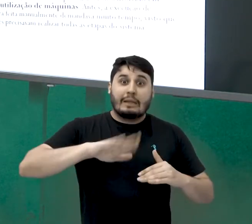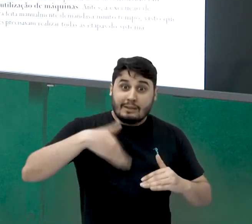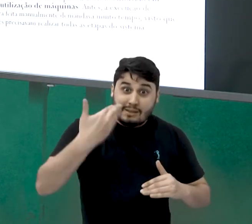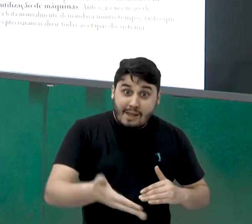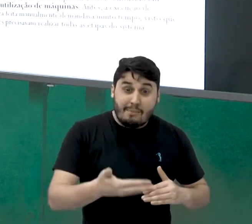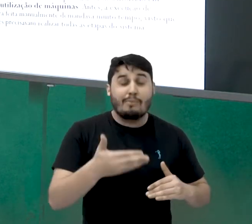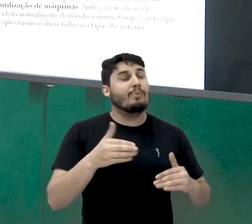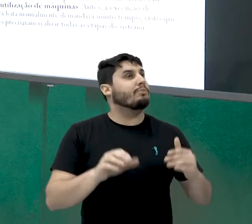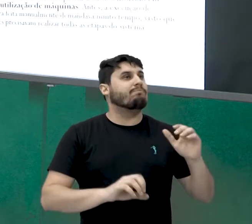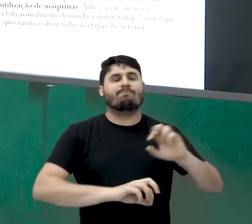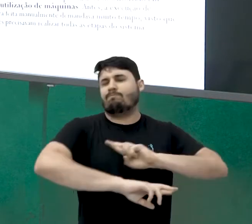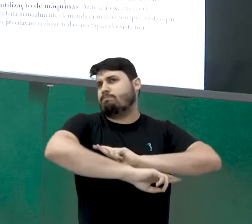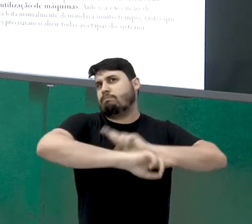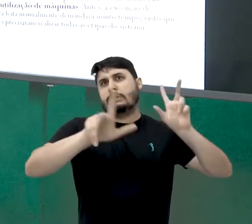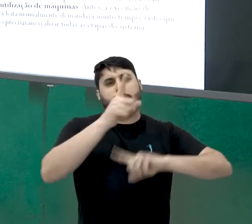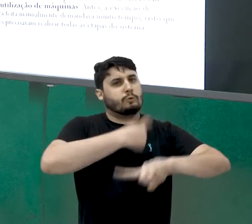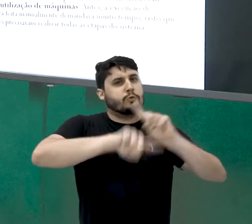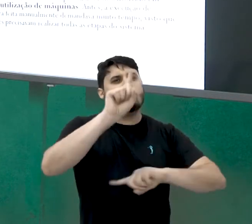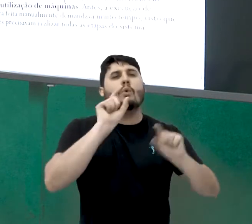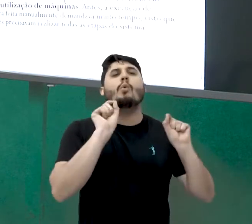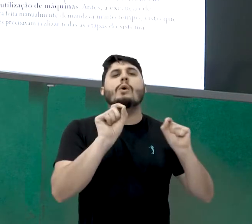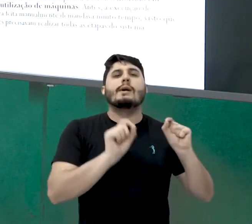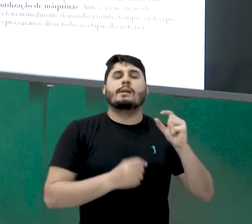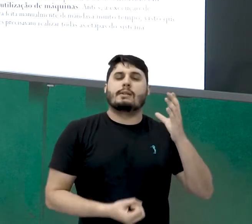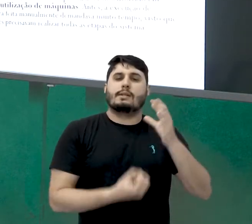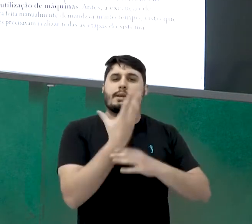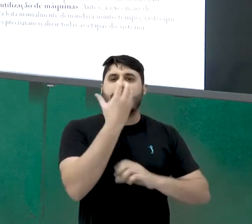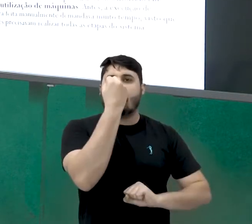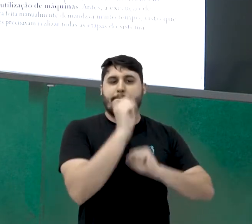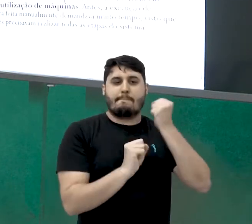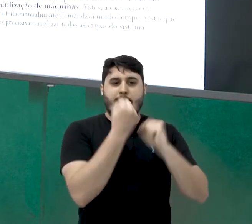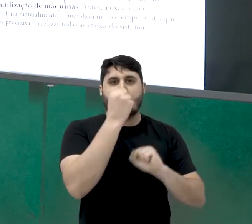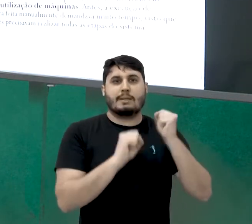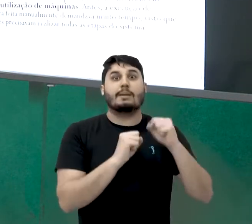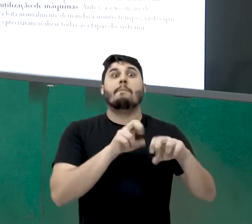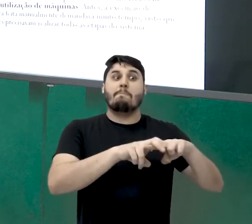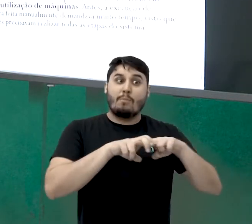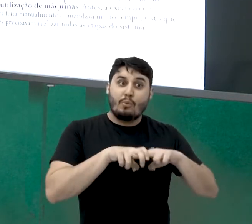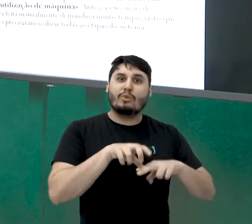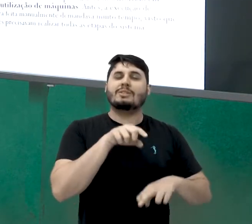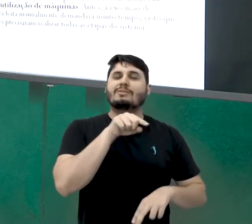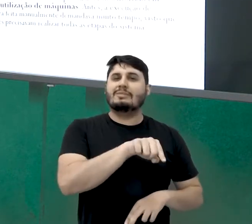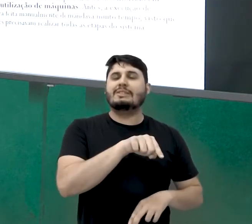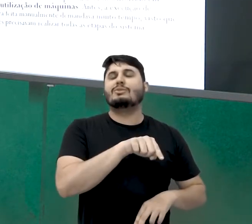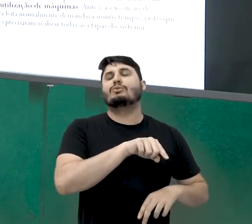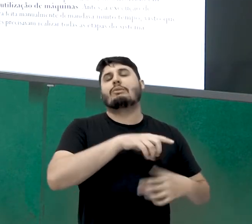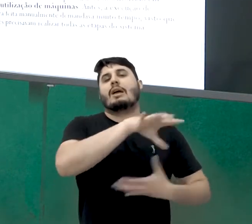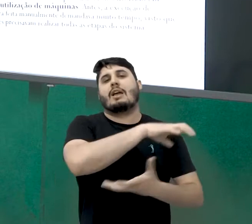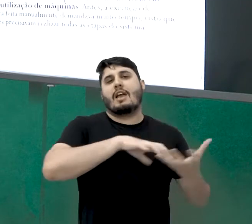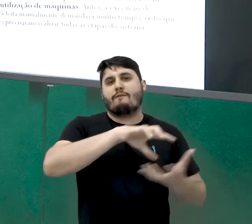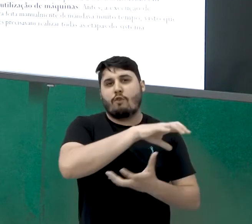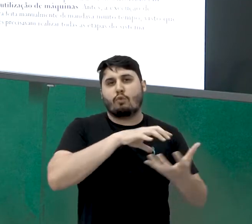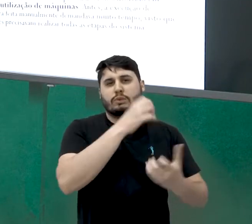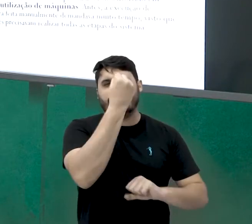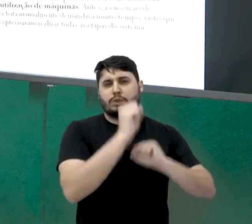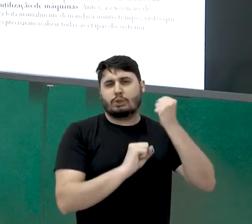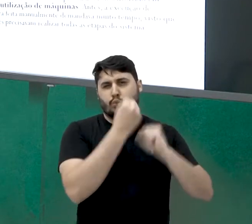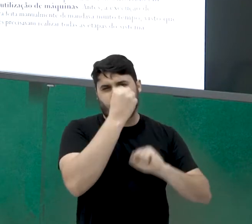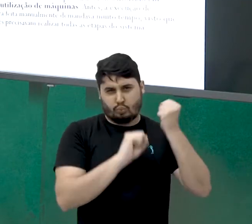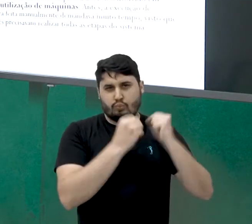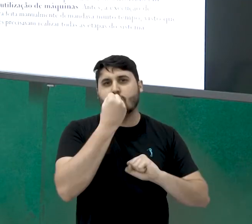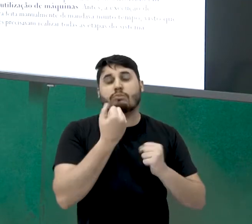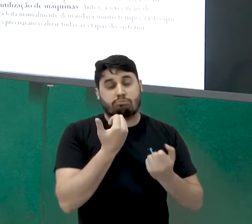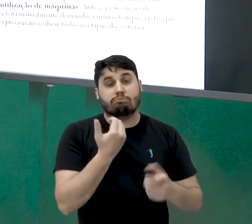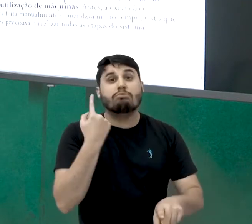das máquinas dentro deste processo. Que aí é o que nós chamamos de revolução industrial propriamente dito, ou maquinofatura,